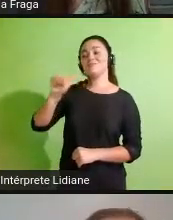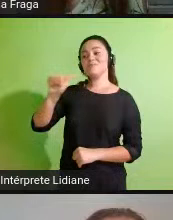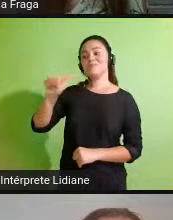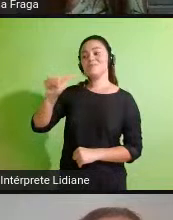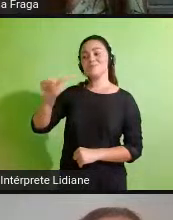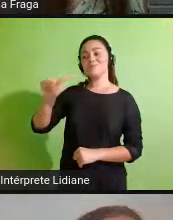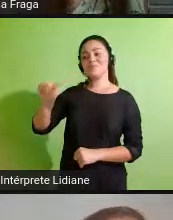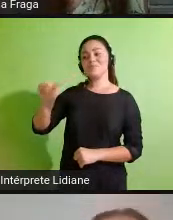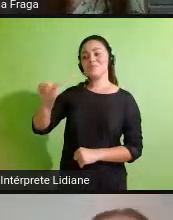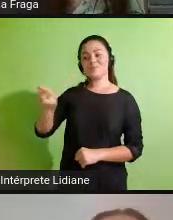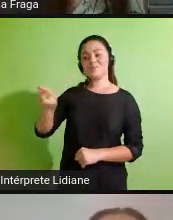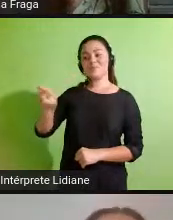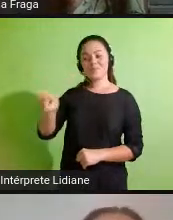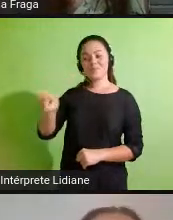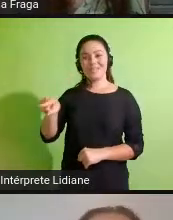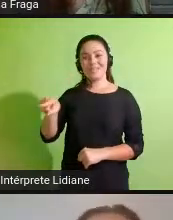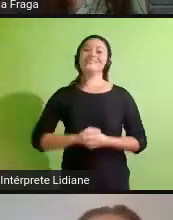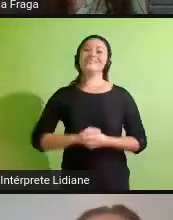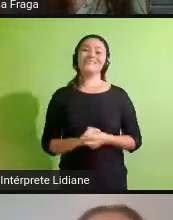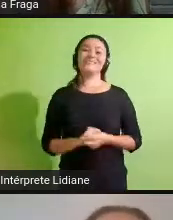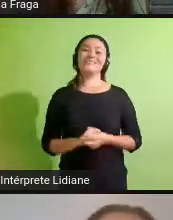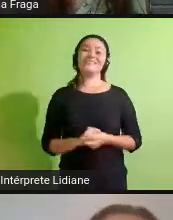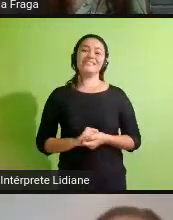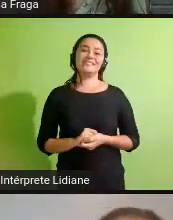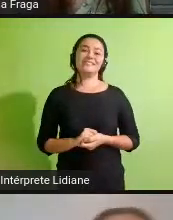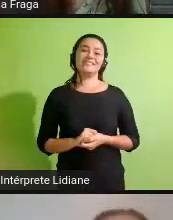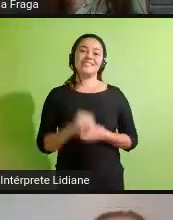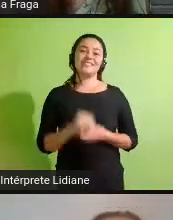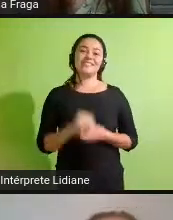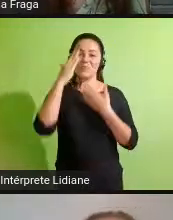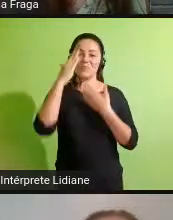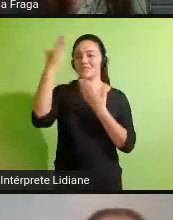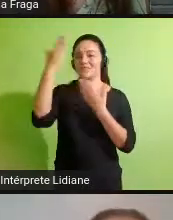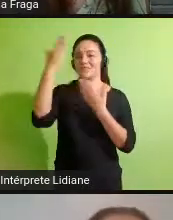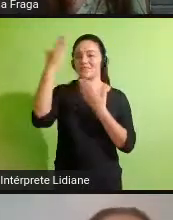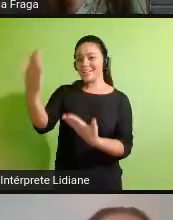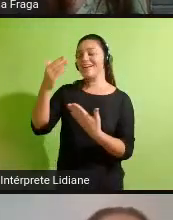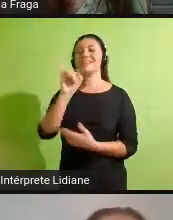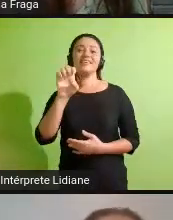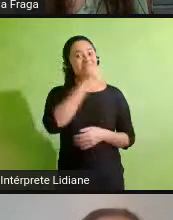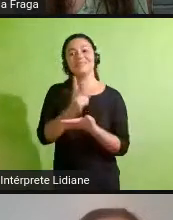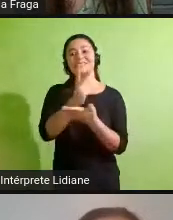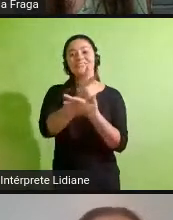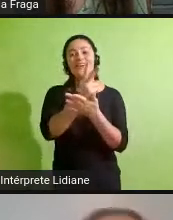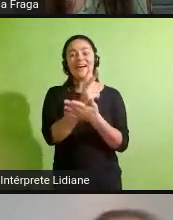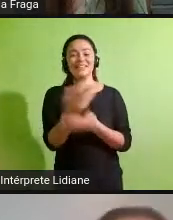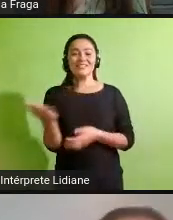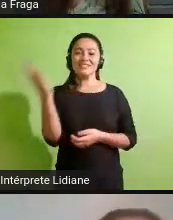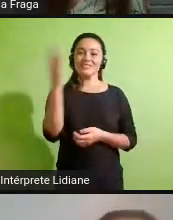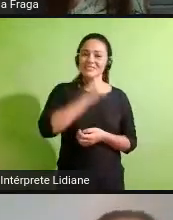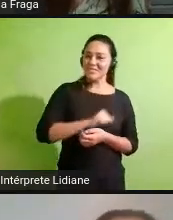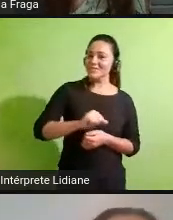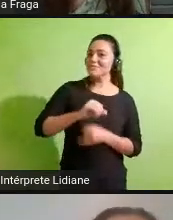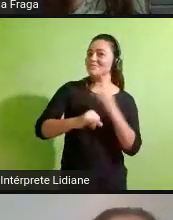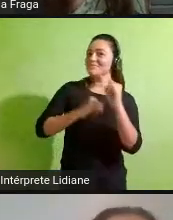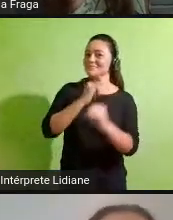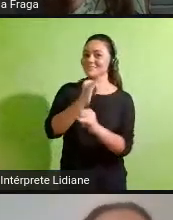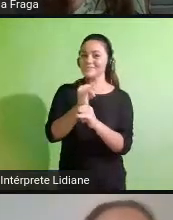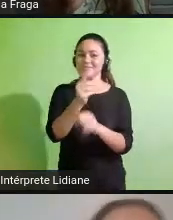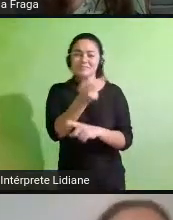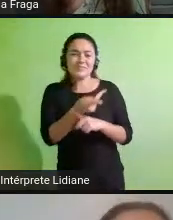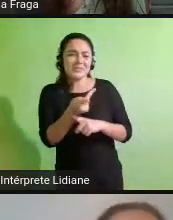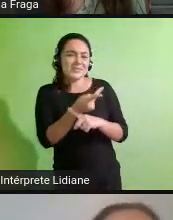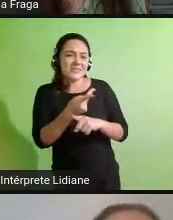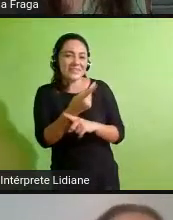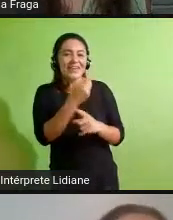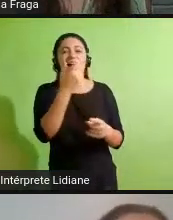Obrigada, Ieda. Então, vamos correr e também vamos lá na Play Store e vamos jogar, tá ok? Ieda, muito obrigada.